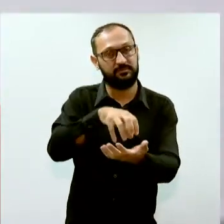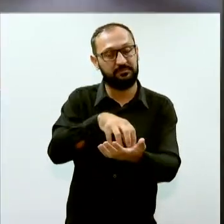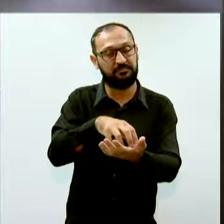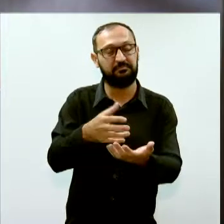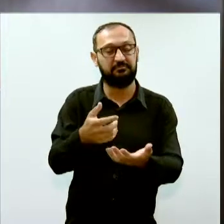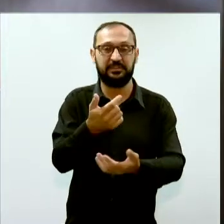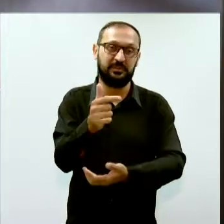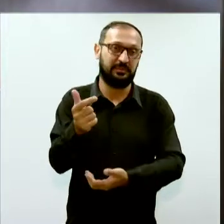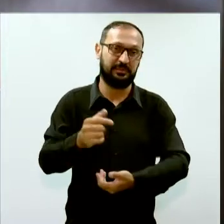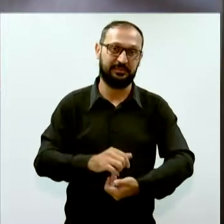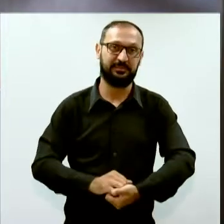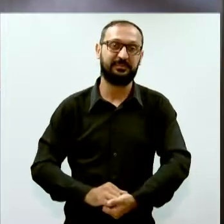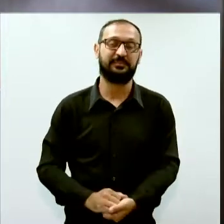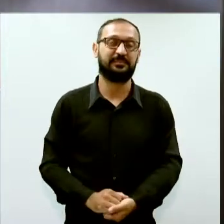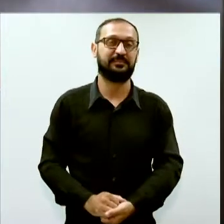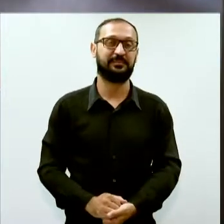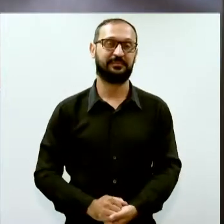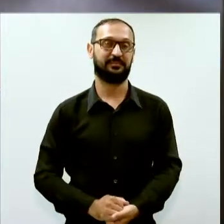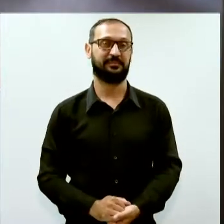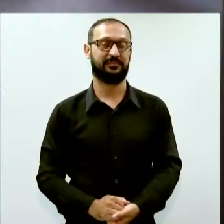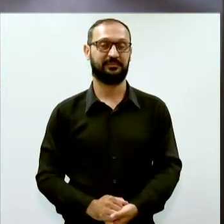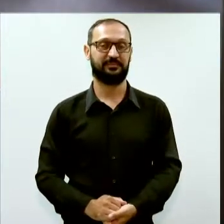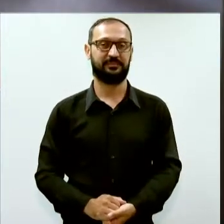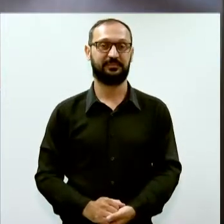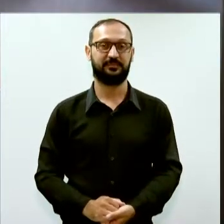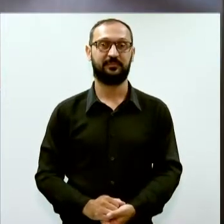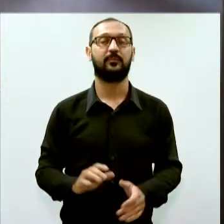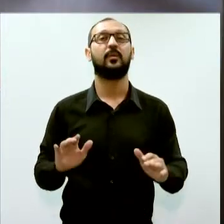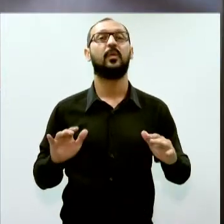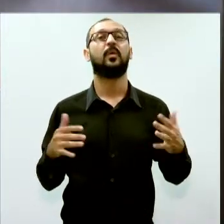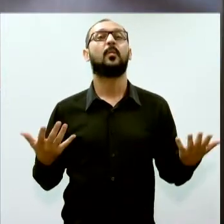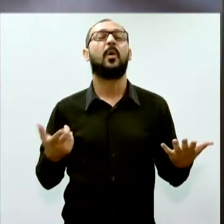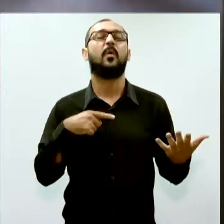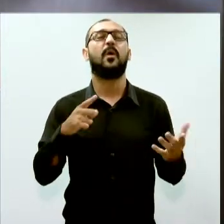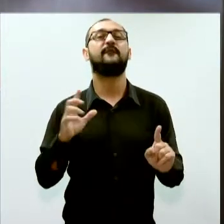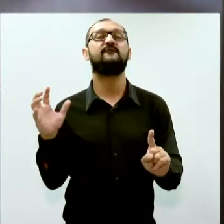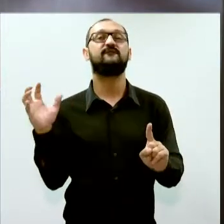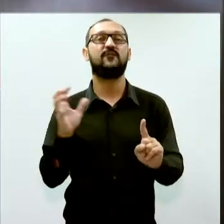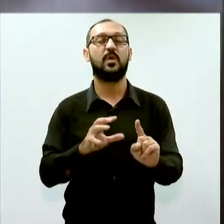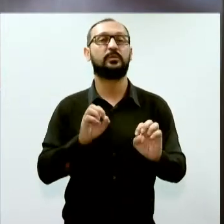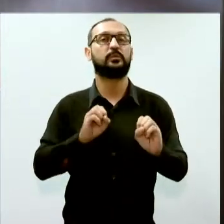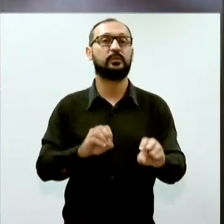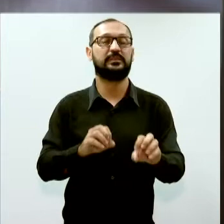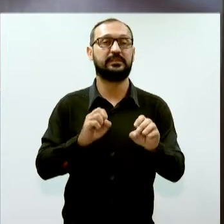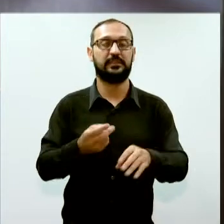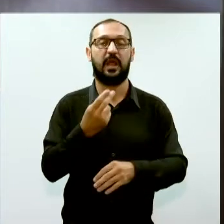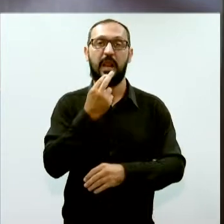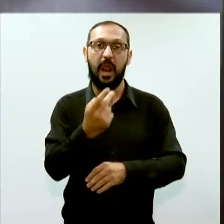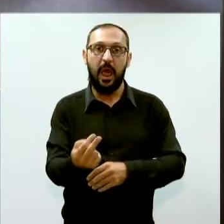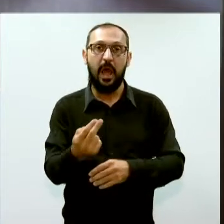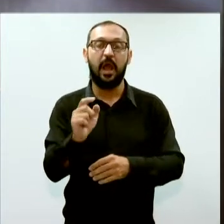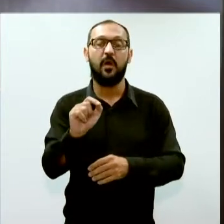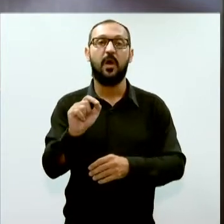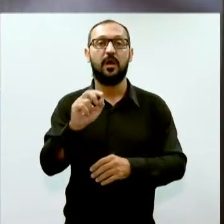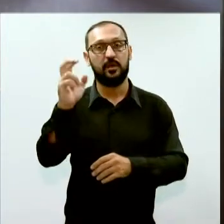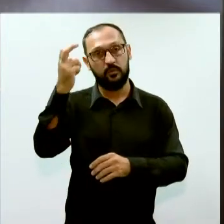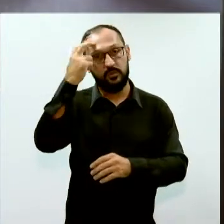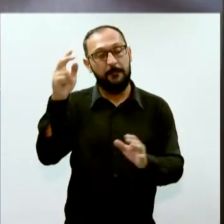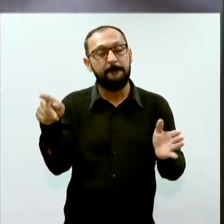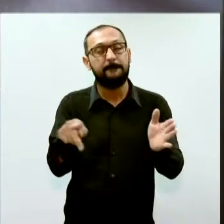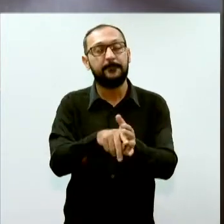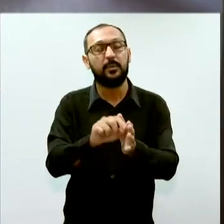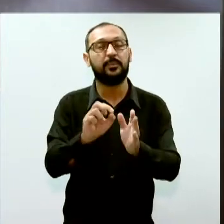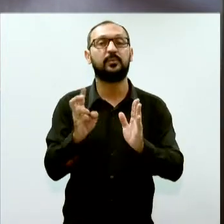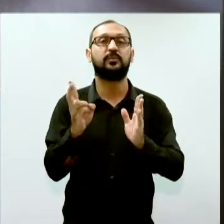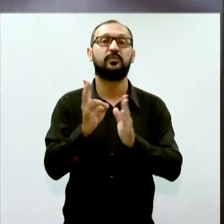indígenas. Para você, qual que é a força e o impacto do ensino da língua e cultura própria, né, dos